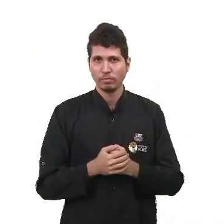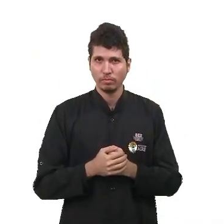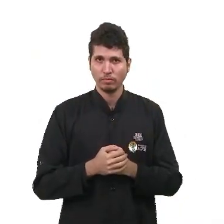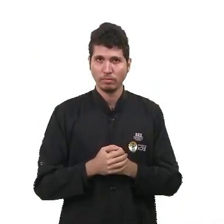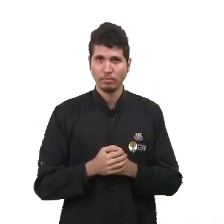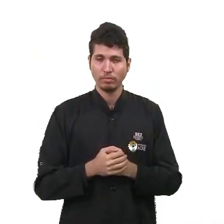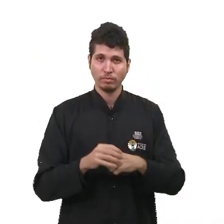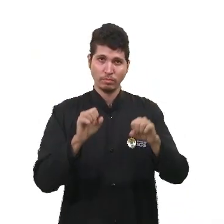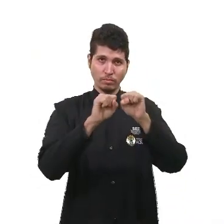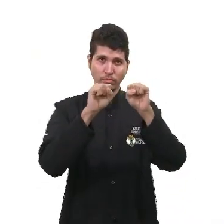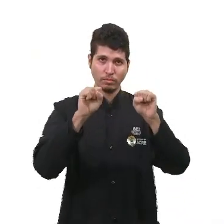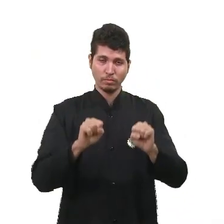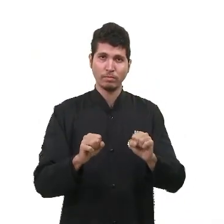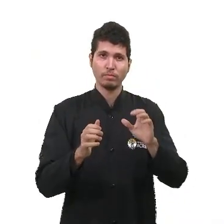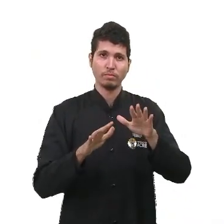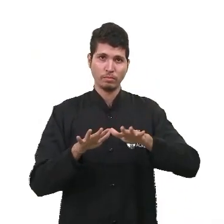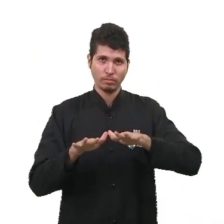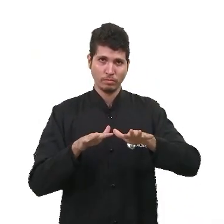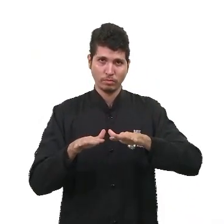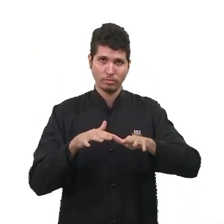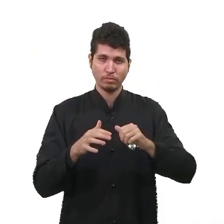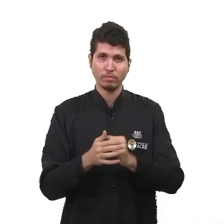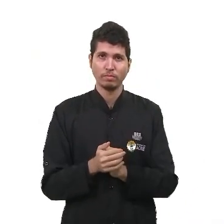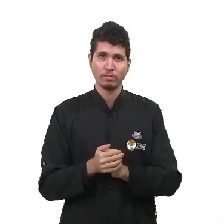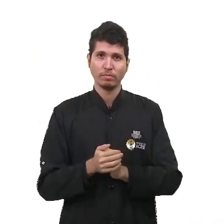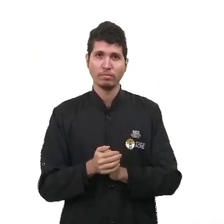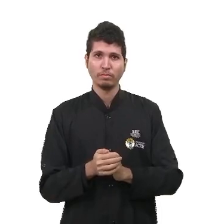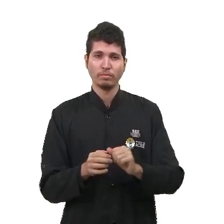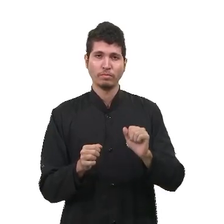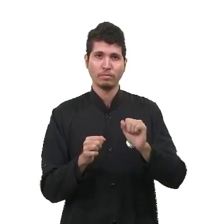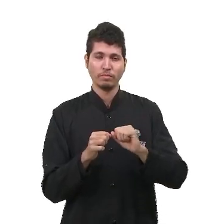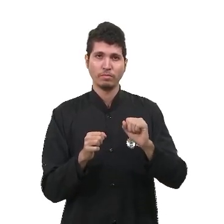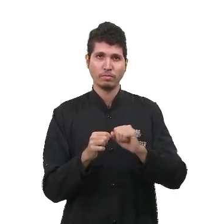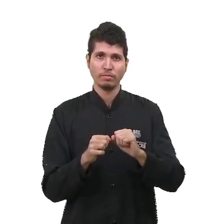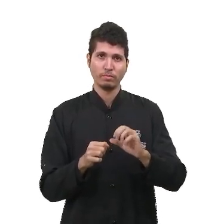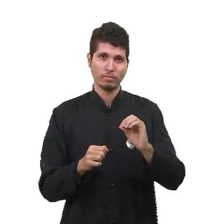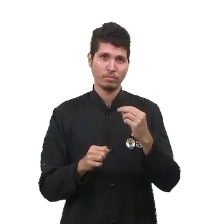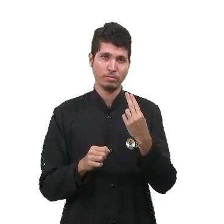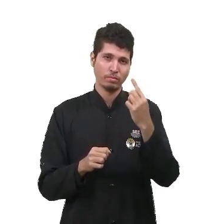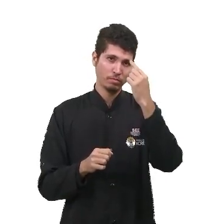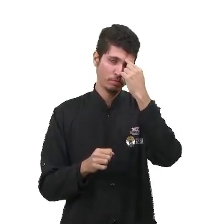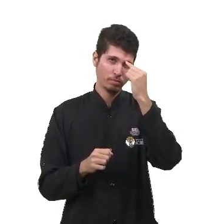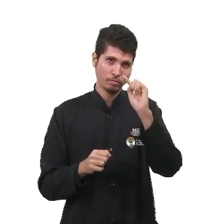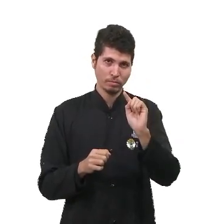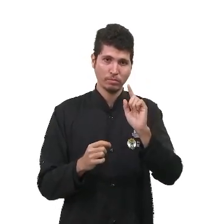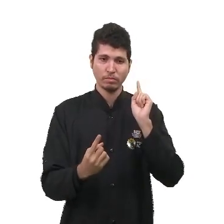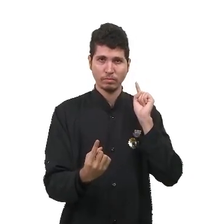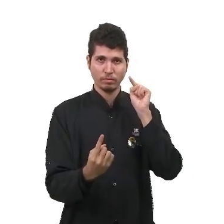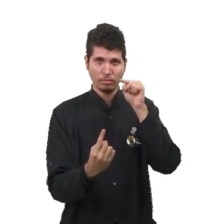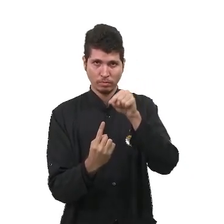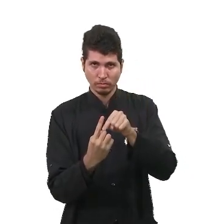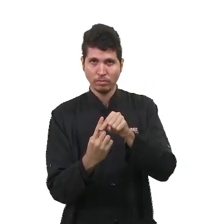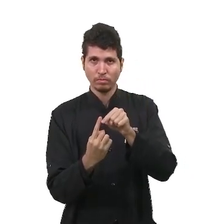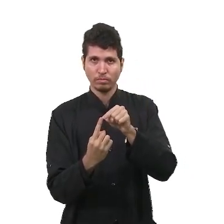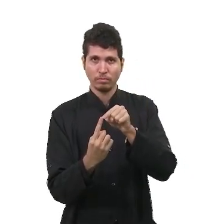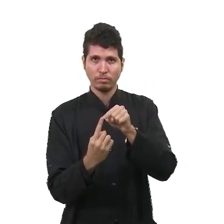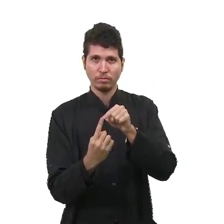de atividades produtivas ou criativas que o homem exerce para atingir determinado